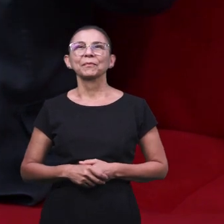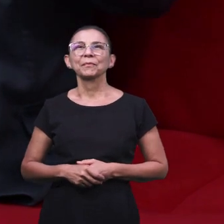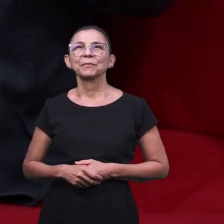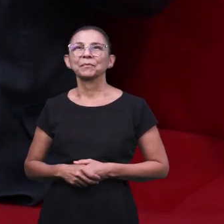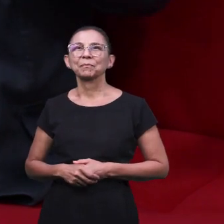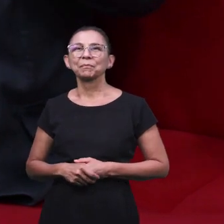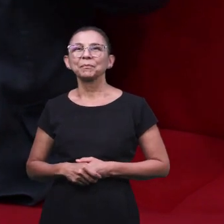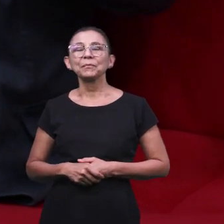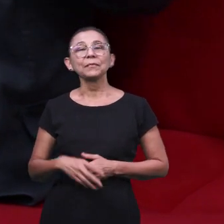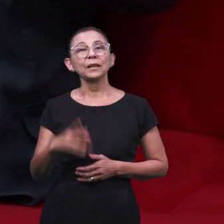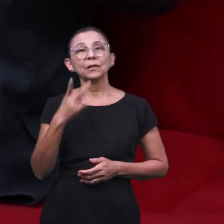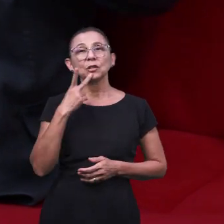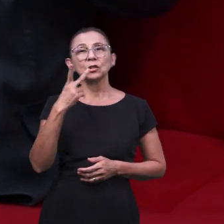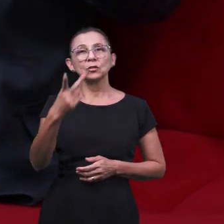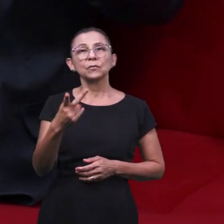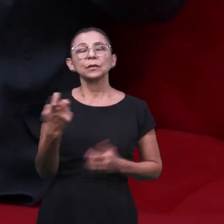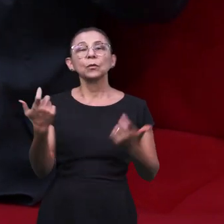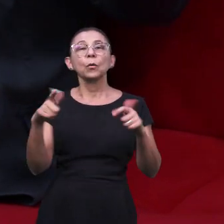inologia.org,